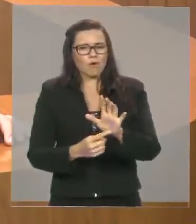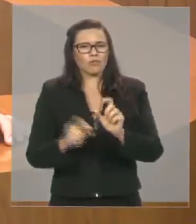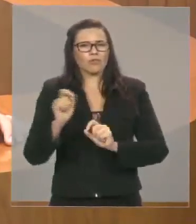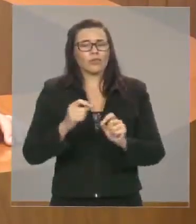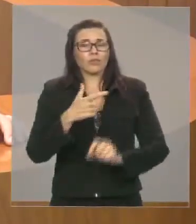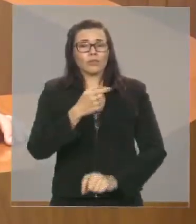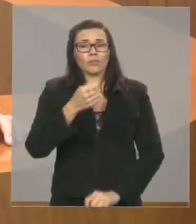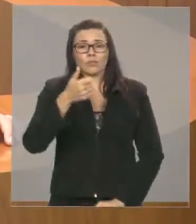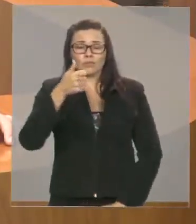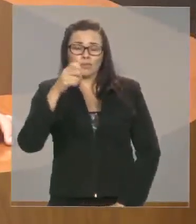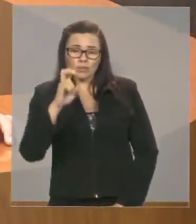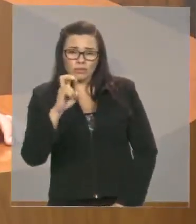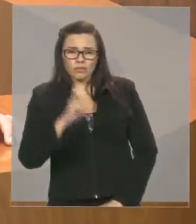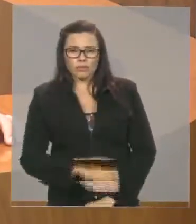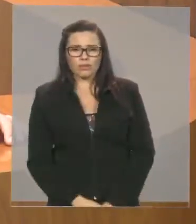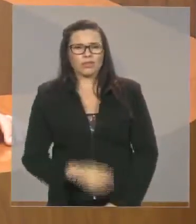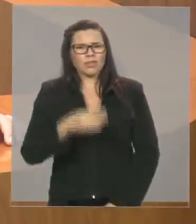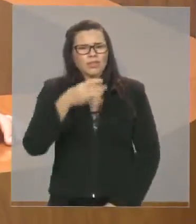34%,